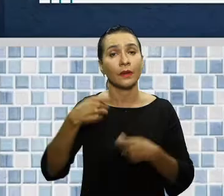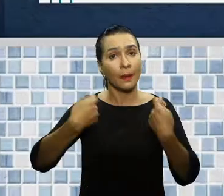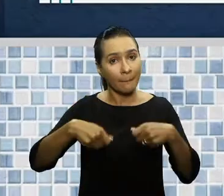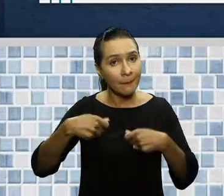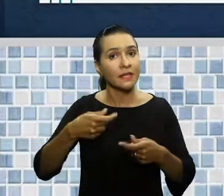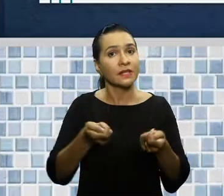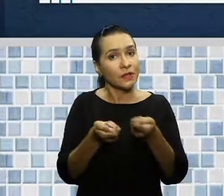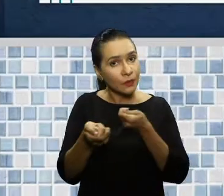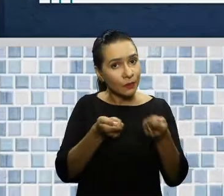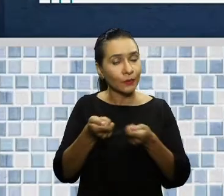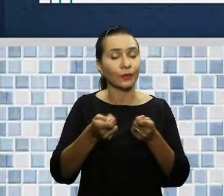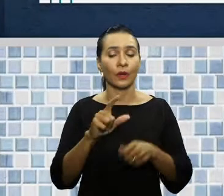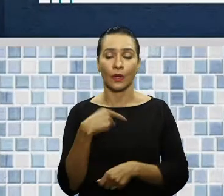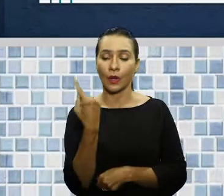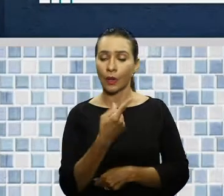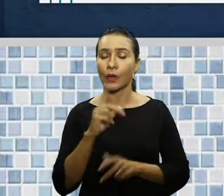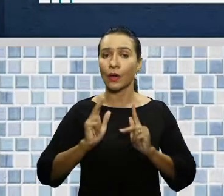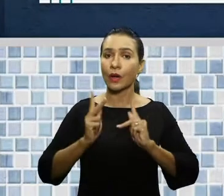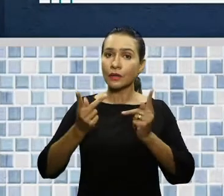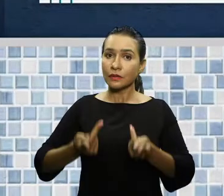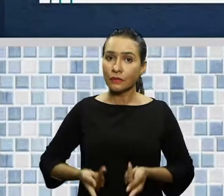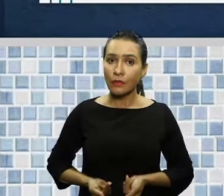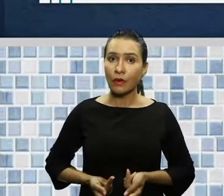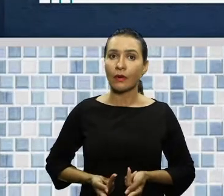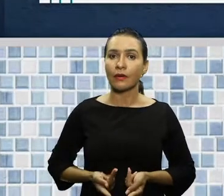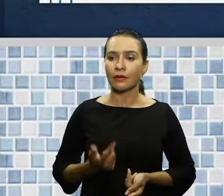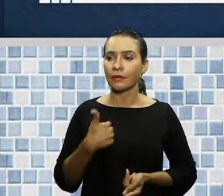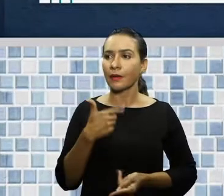eficiente. Então, nós, seres humanos, normalmente